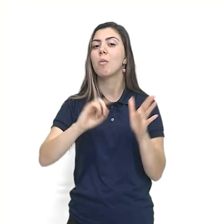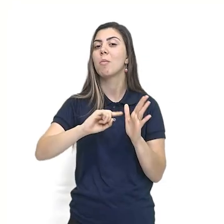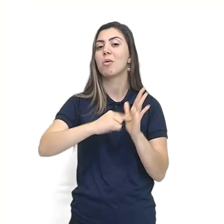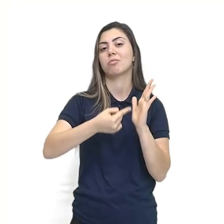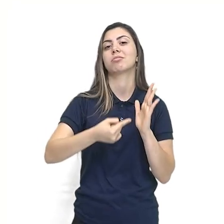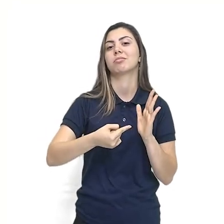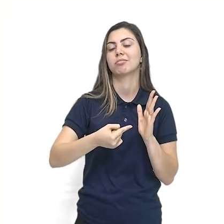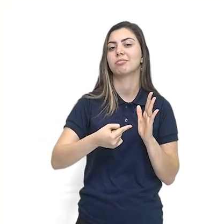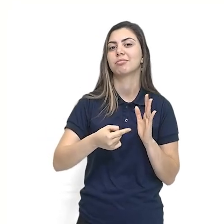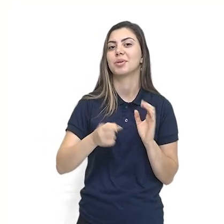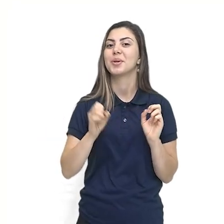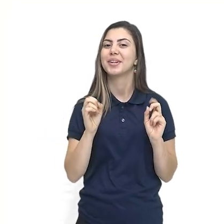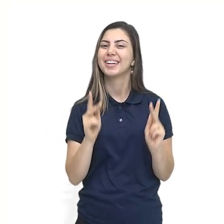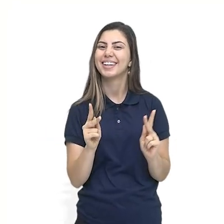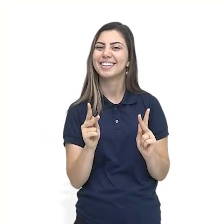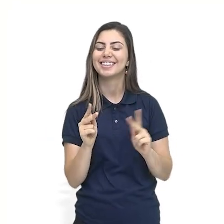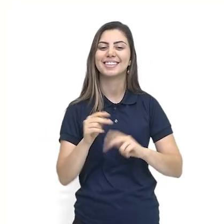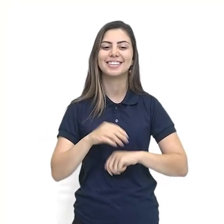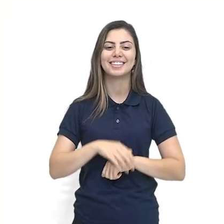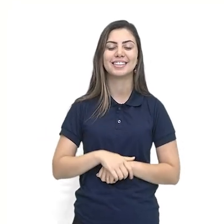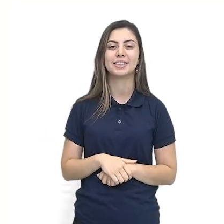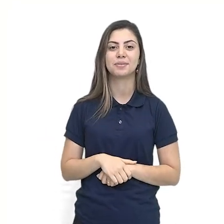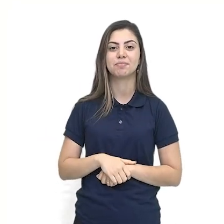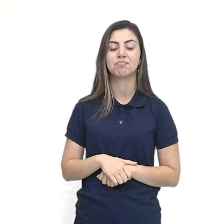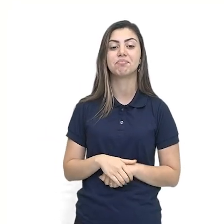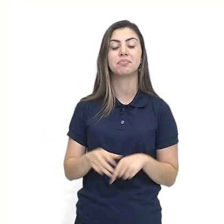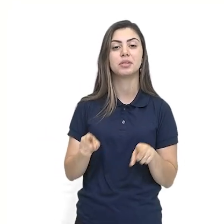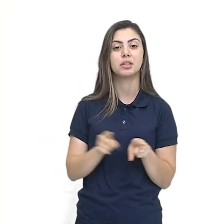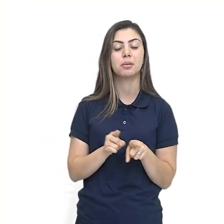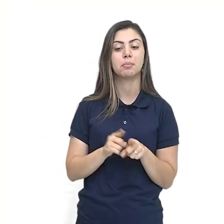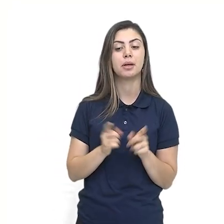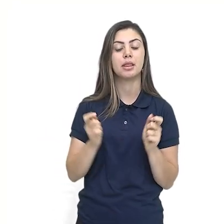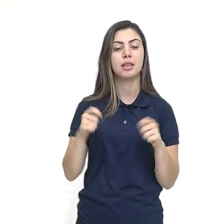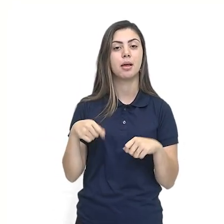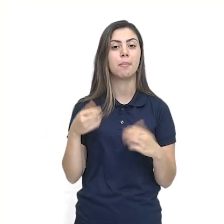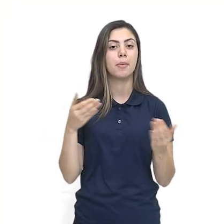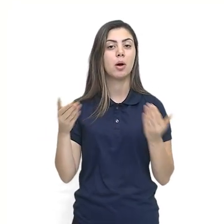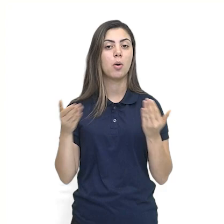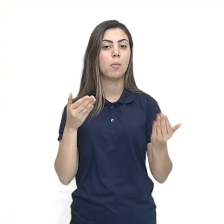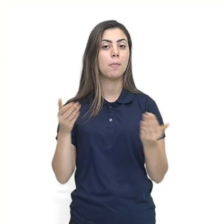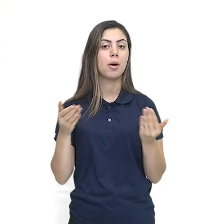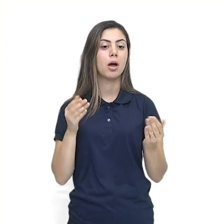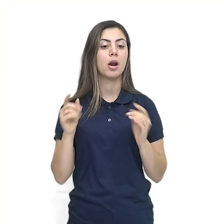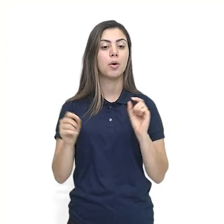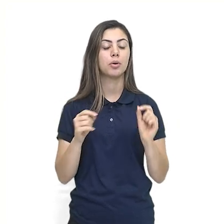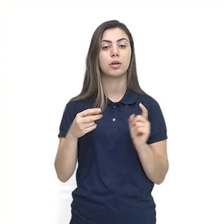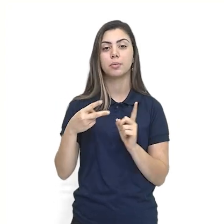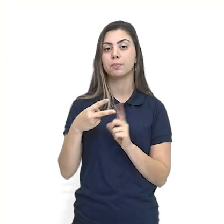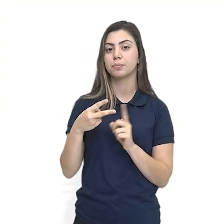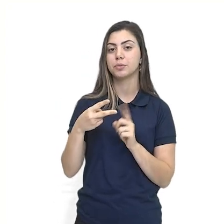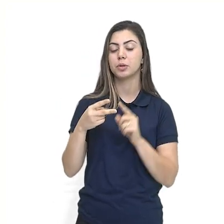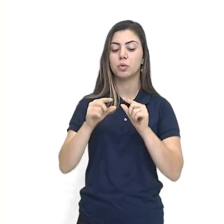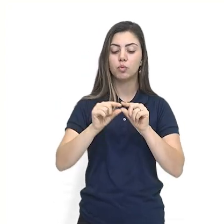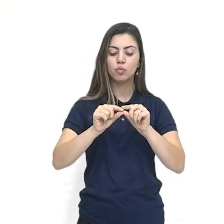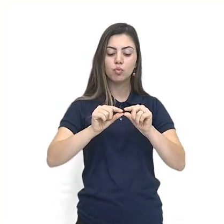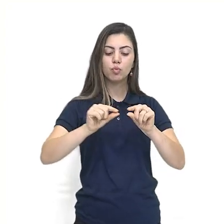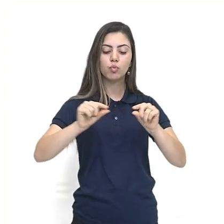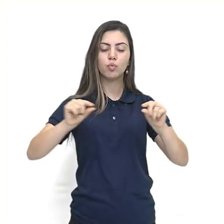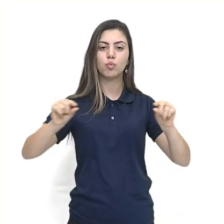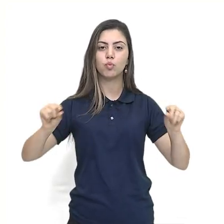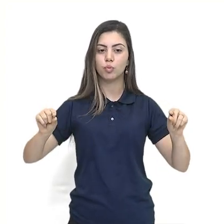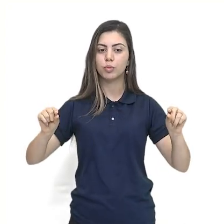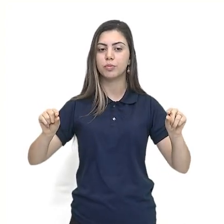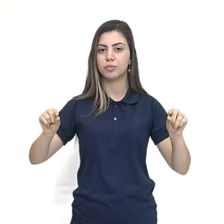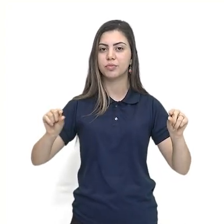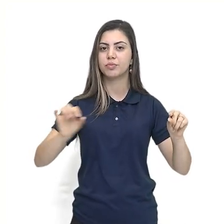ponto. Beleza, meu povo? Eu posso também dizer que reta,